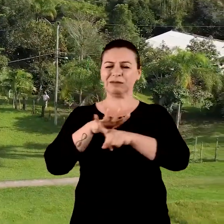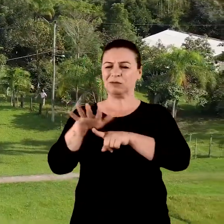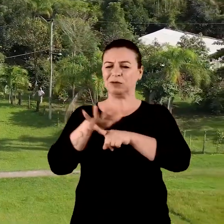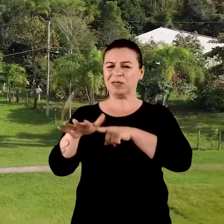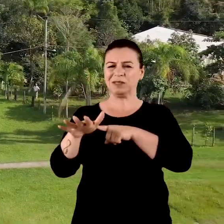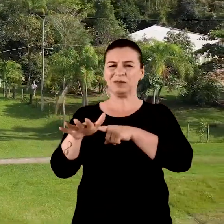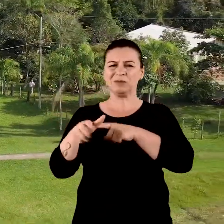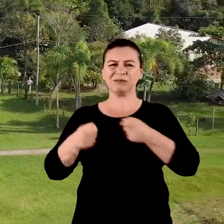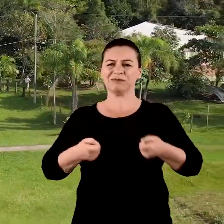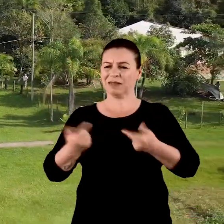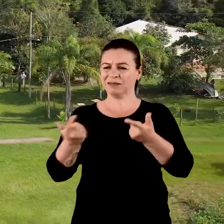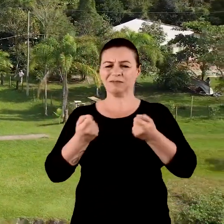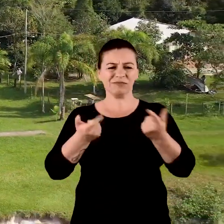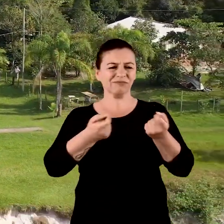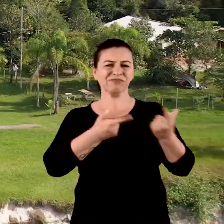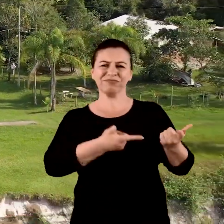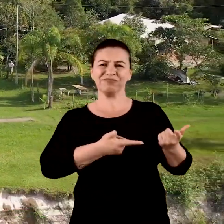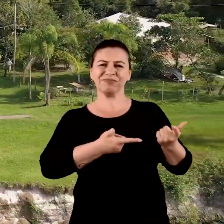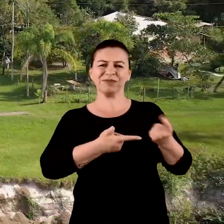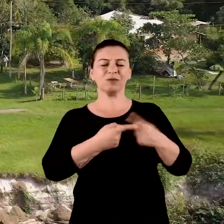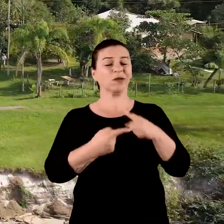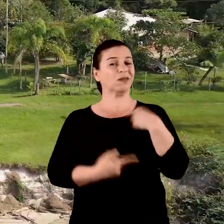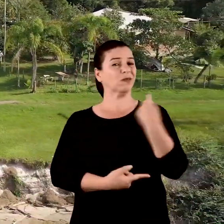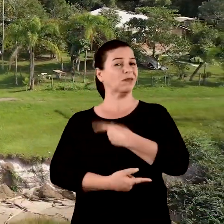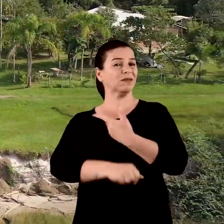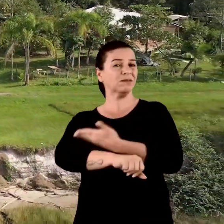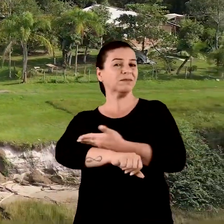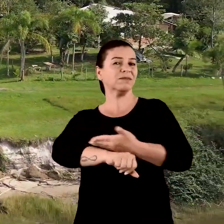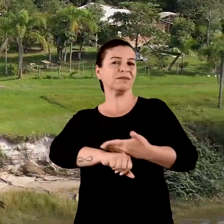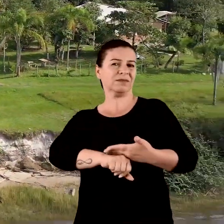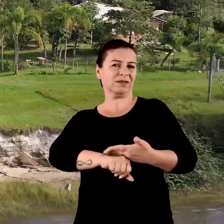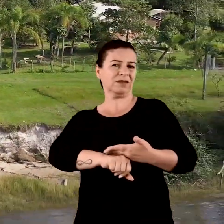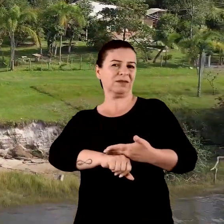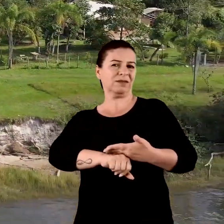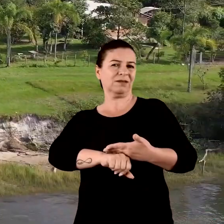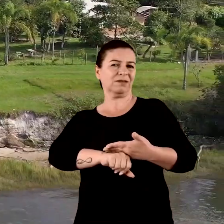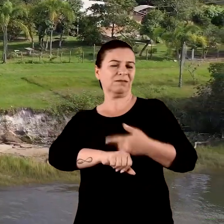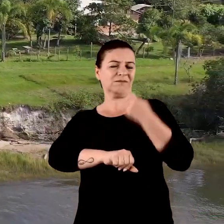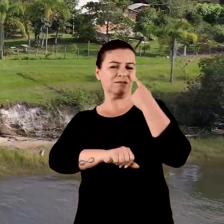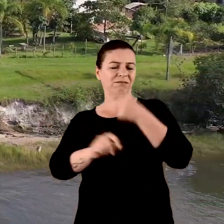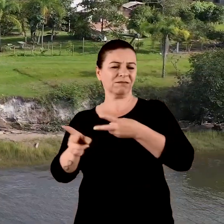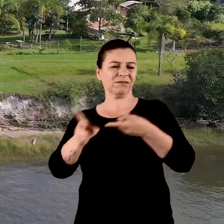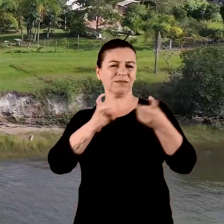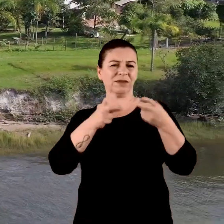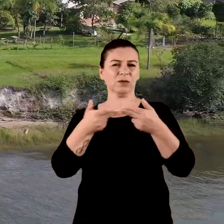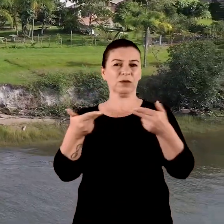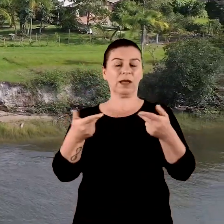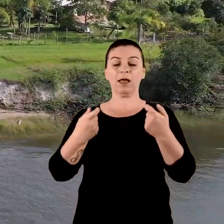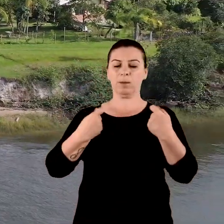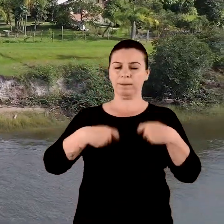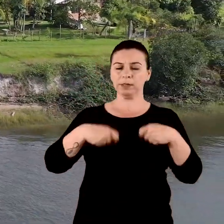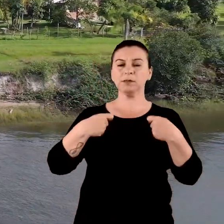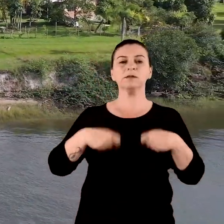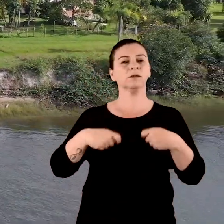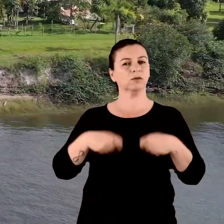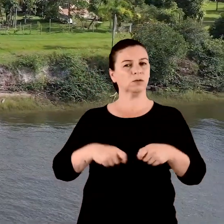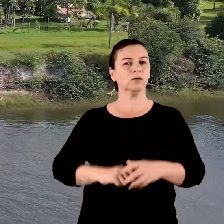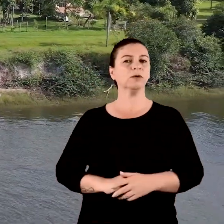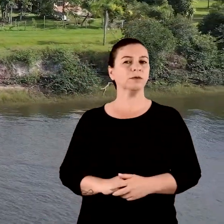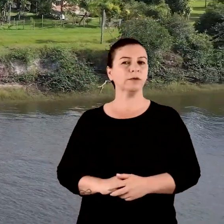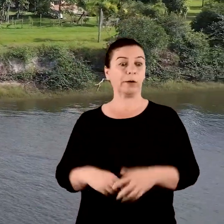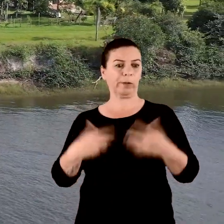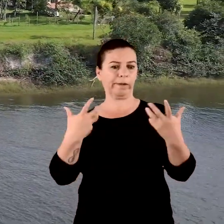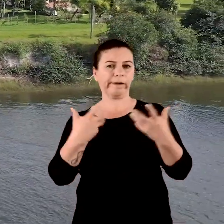nem gosto desse termo consumismo, eu acho esse tema, nós nos acostumamos a medir as coisas por